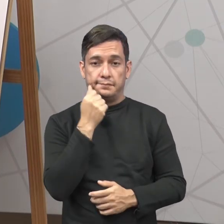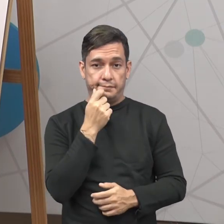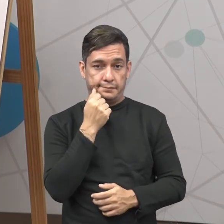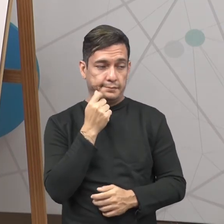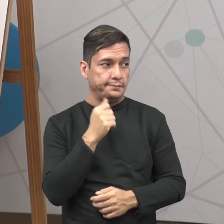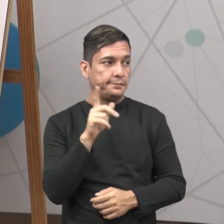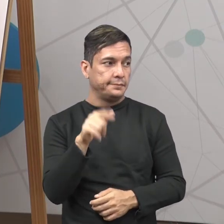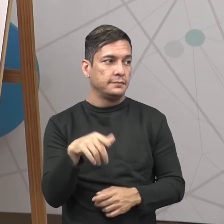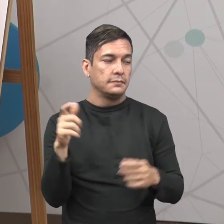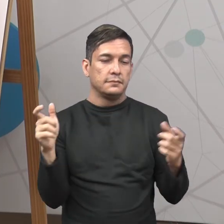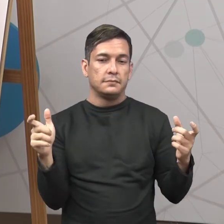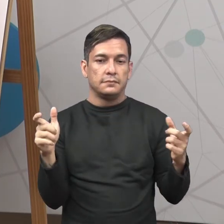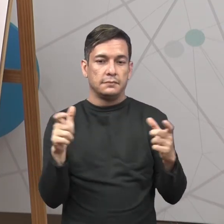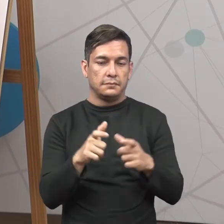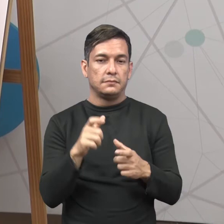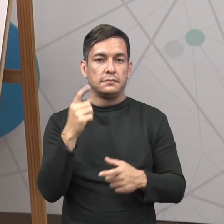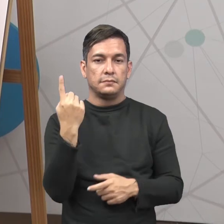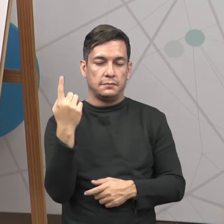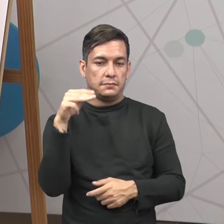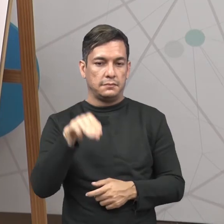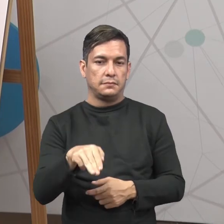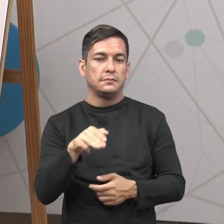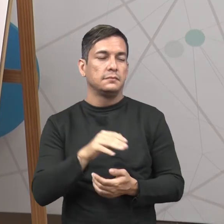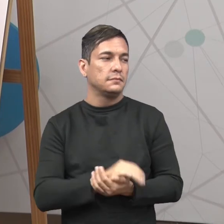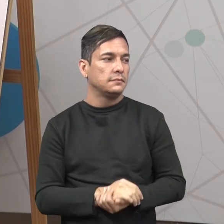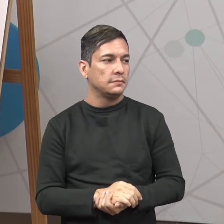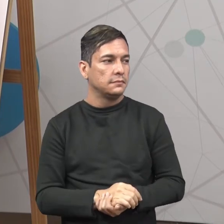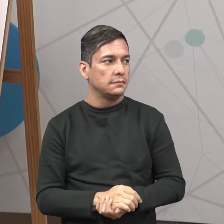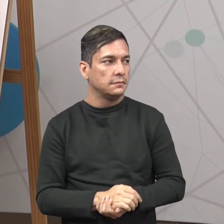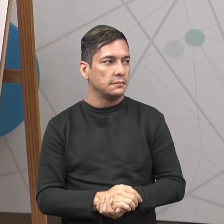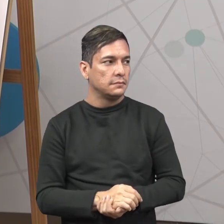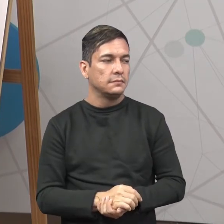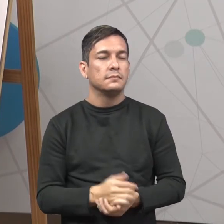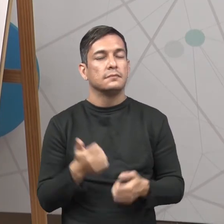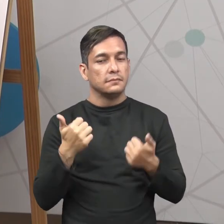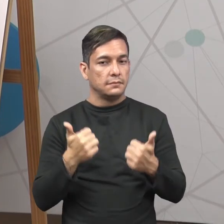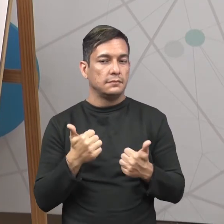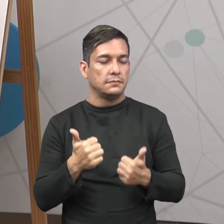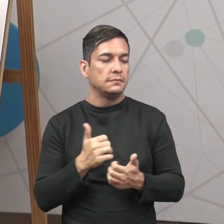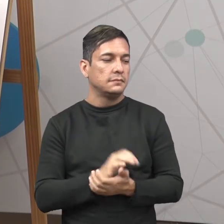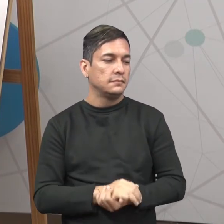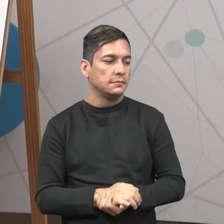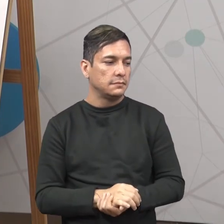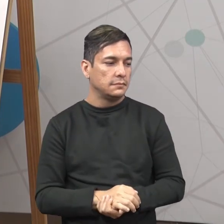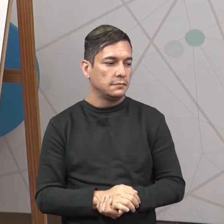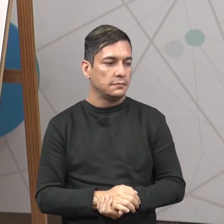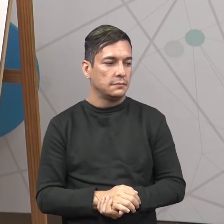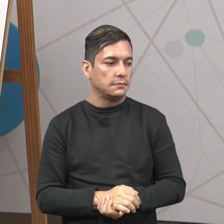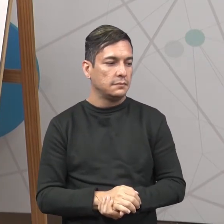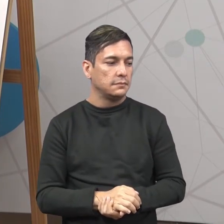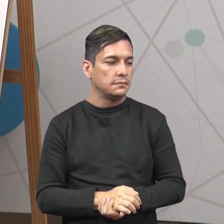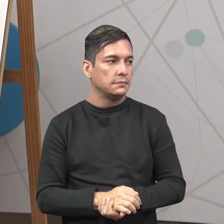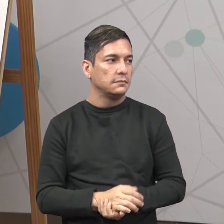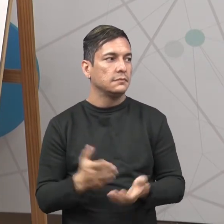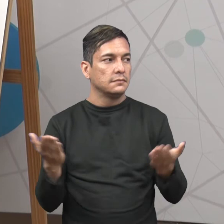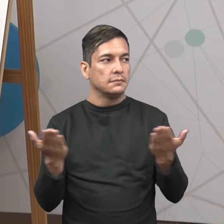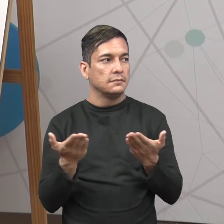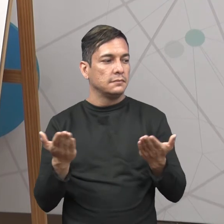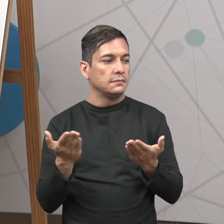o lápis é menor que 1 metro. Muito bem.